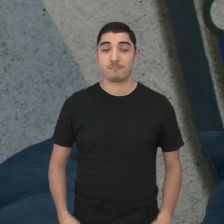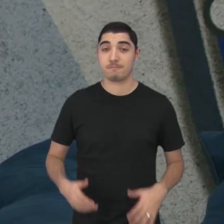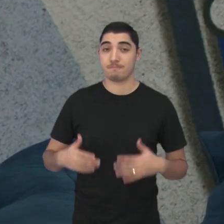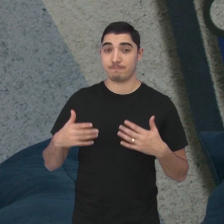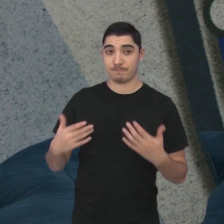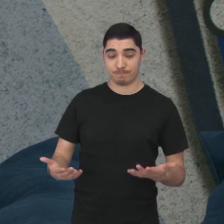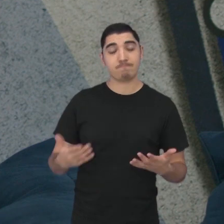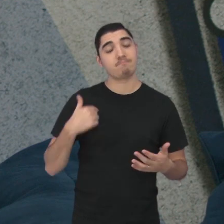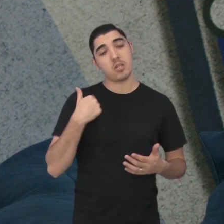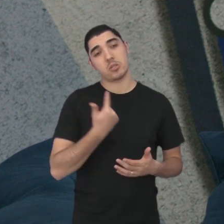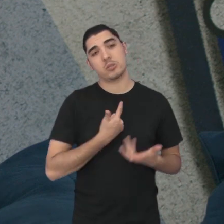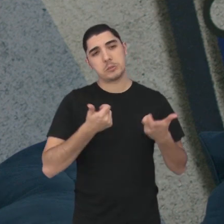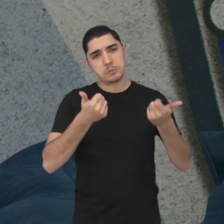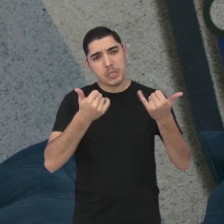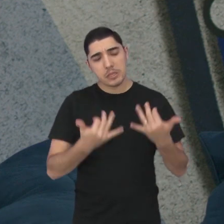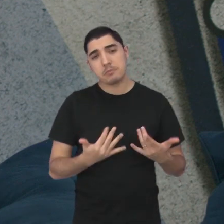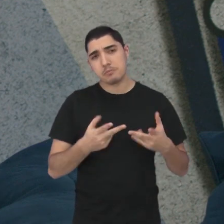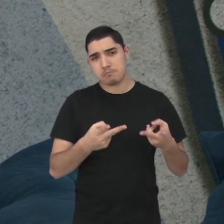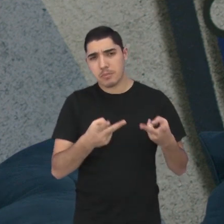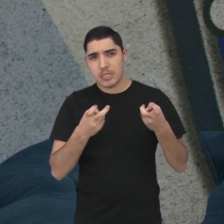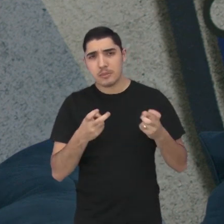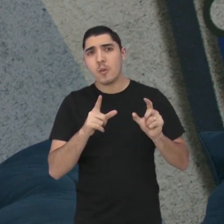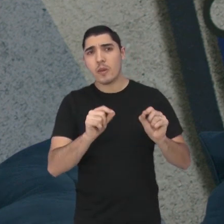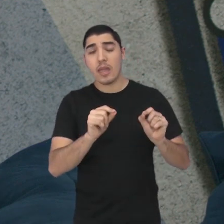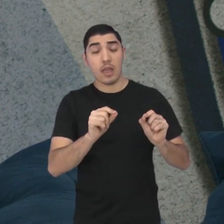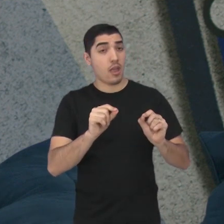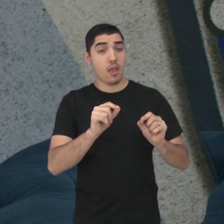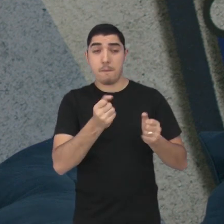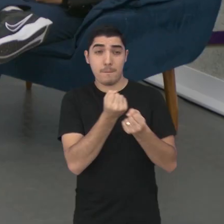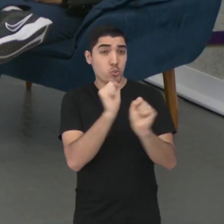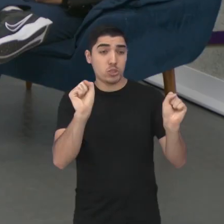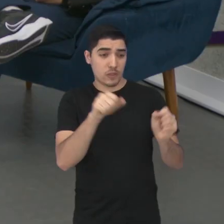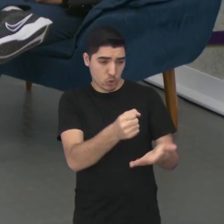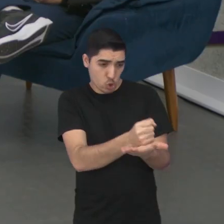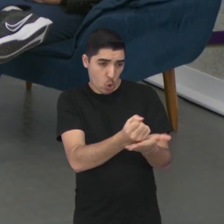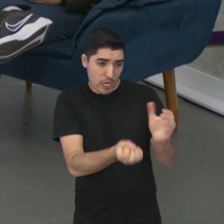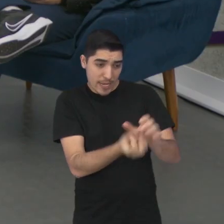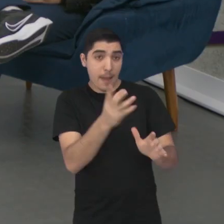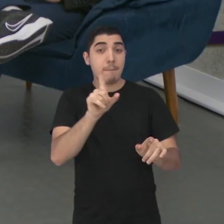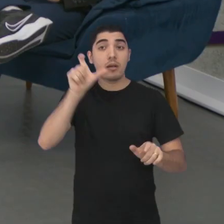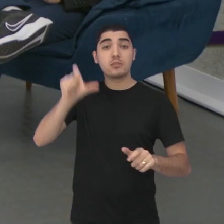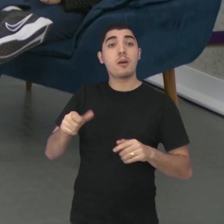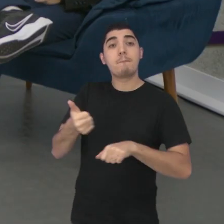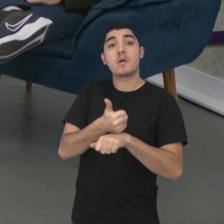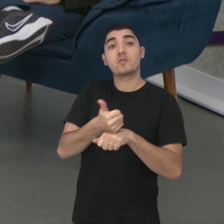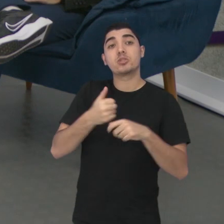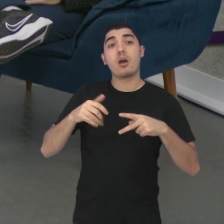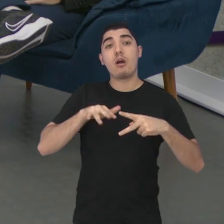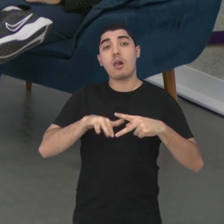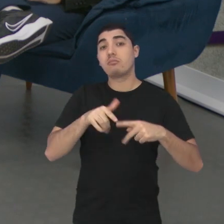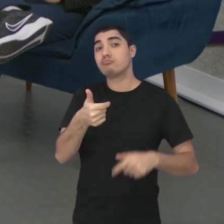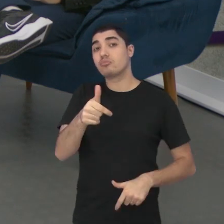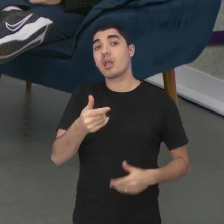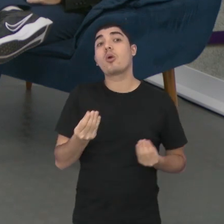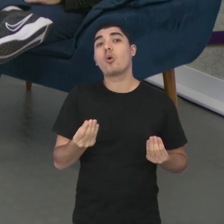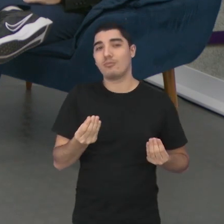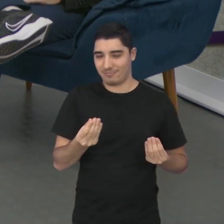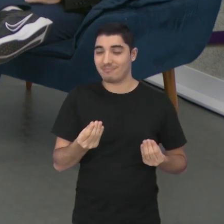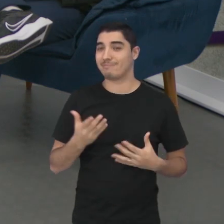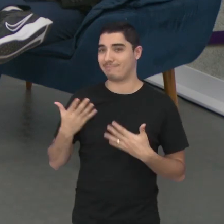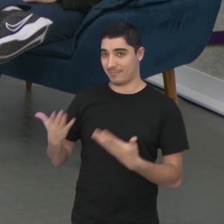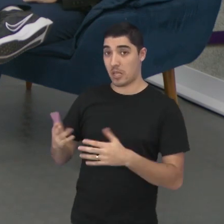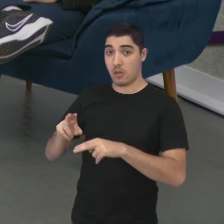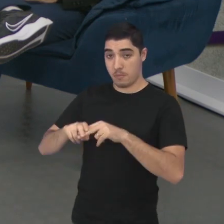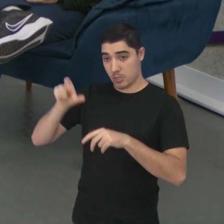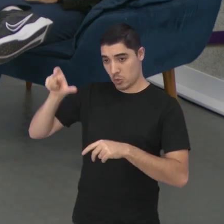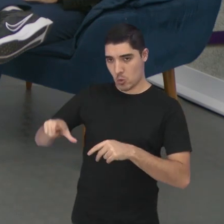Nós vimos que é impossível criar um jogo sem o programador. Realmente, a gente viu que o programador ele vai garantir o